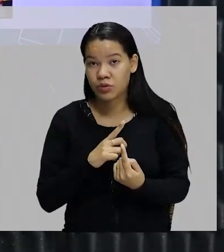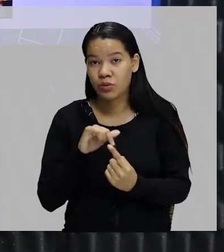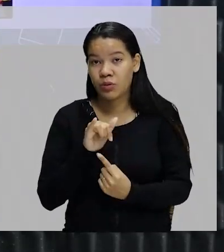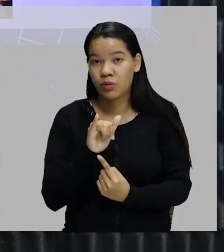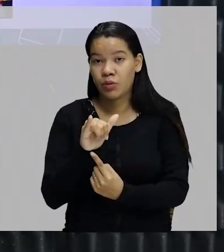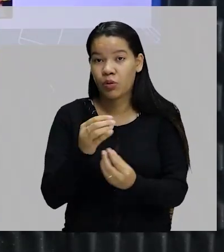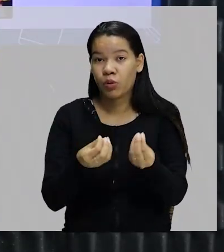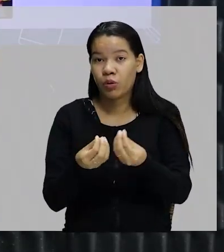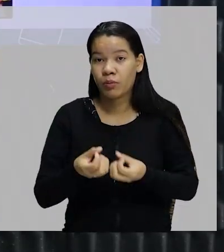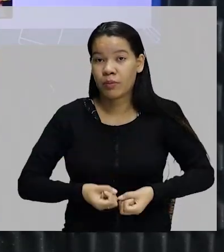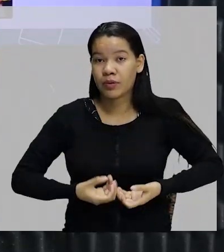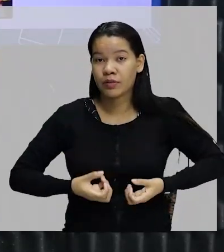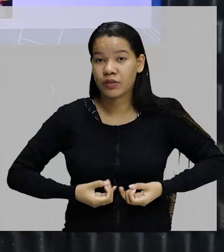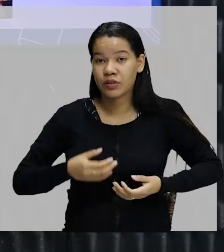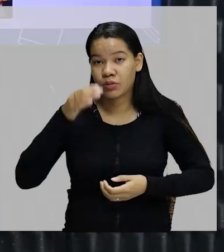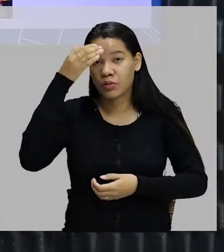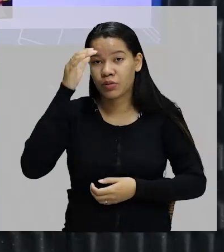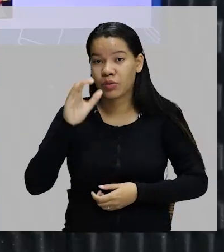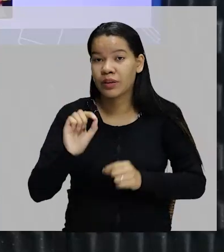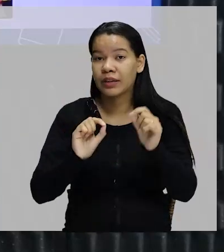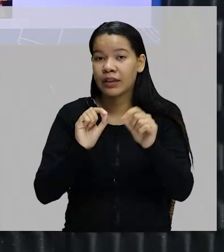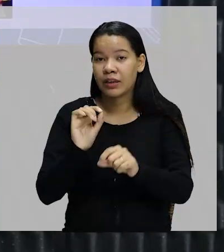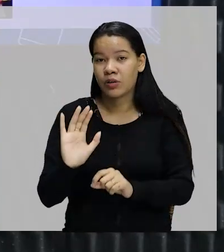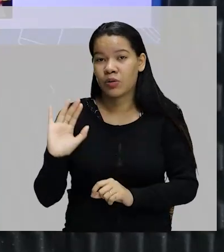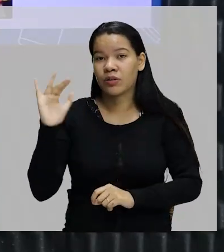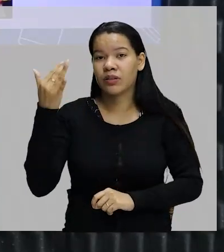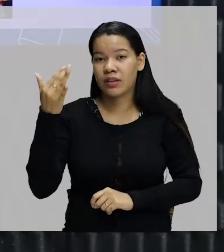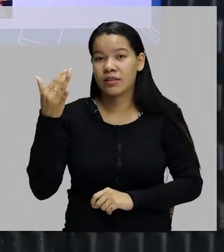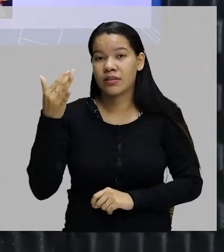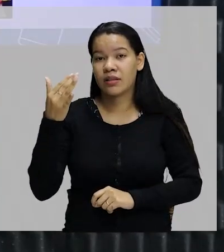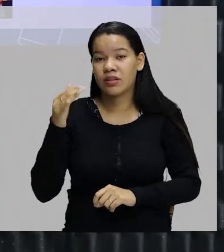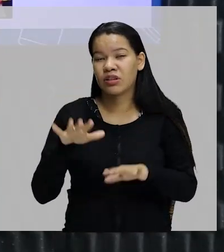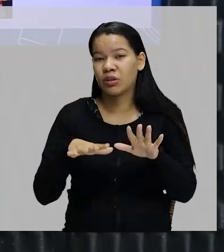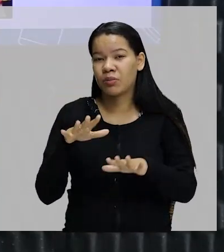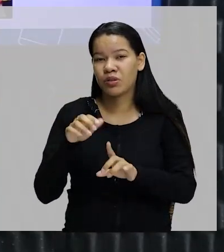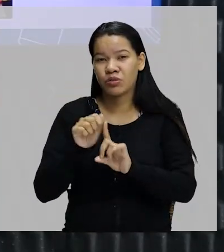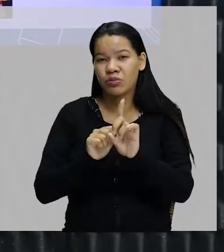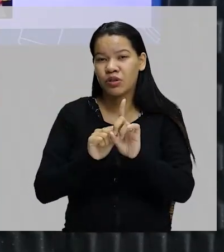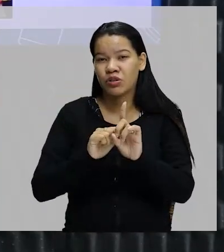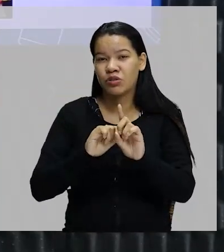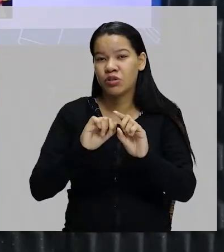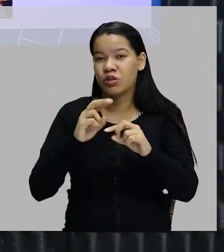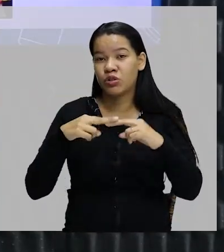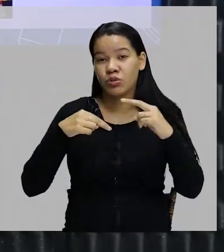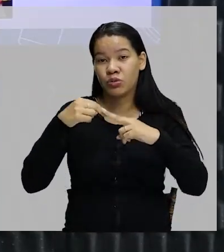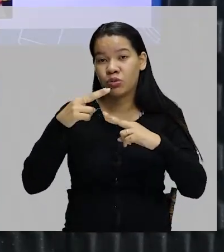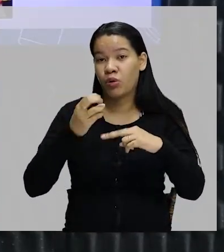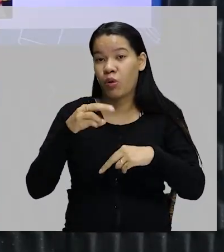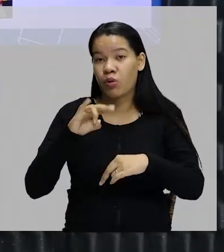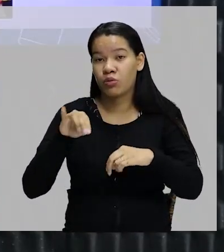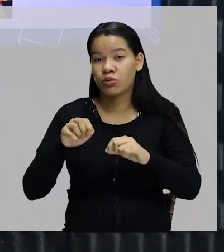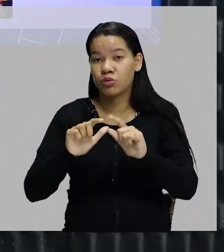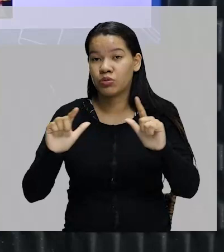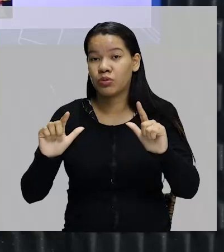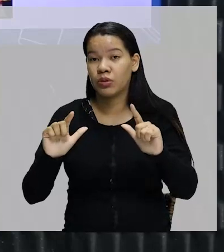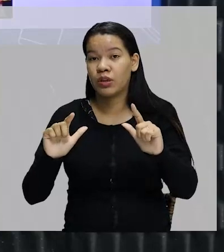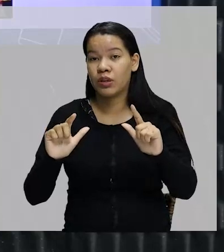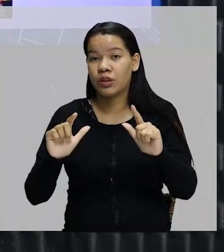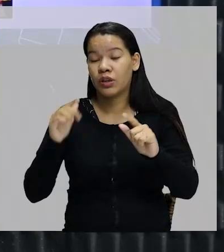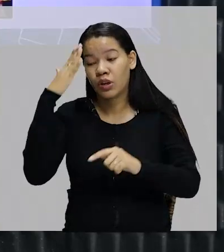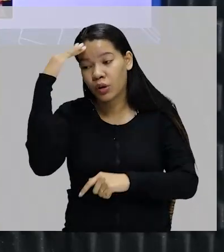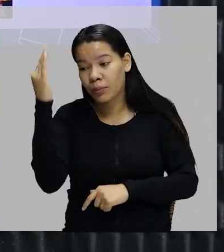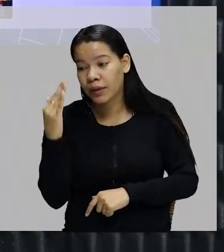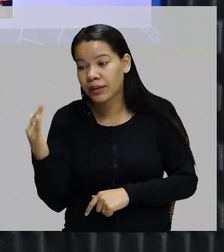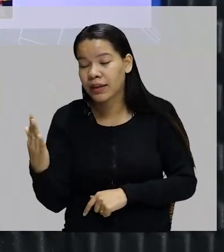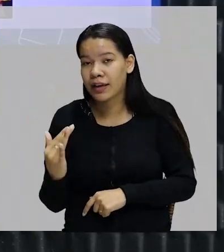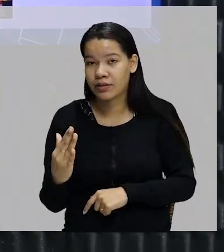manifestação cultural que acontece no período de São João, em homenagem a alguns santos. Vocês verão